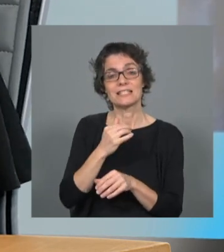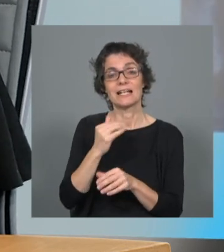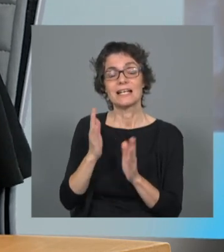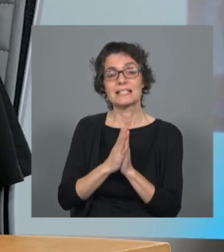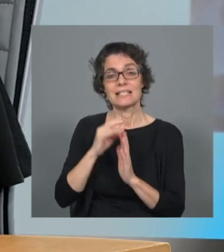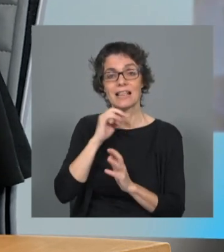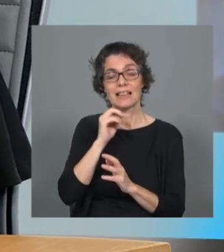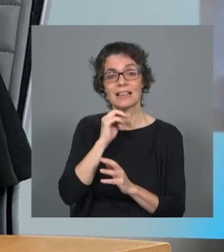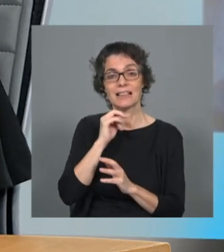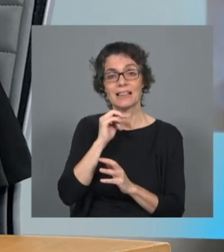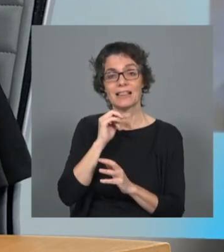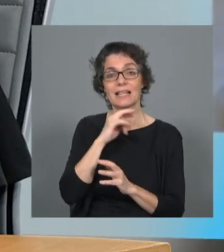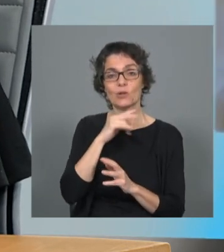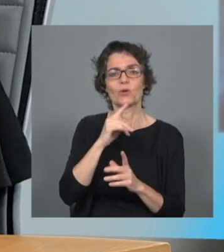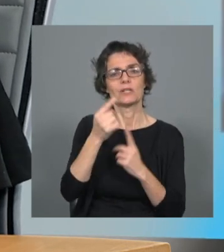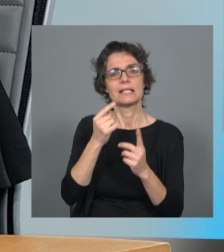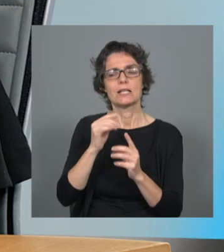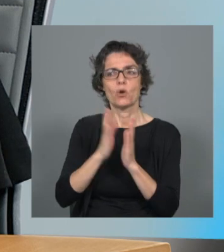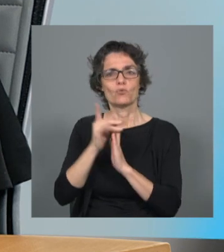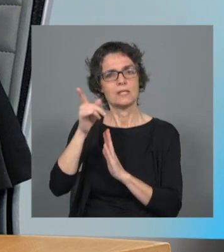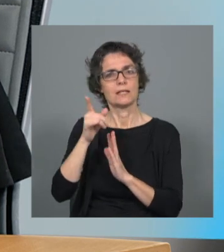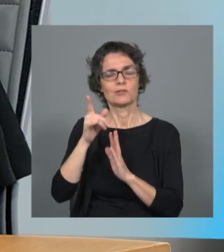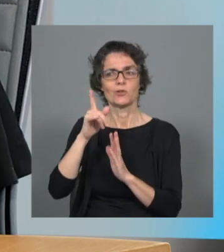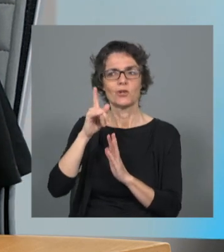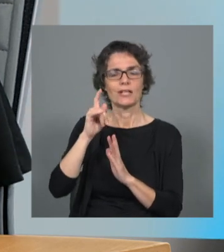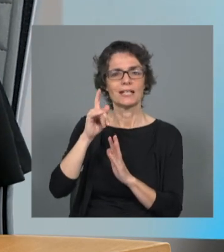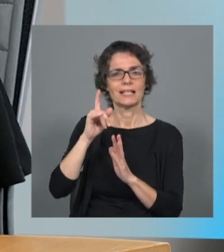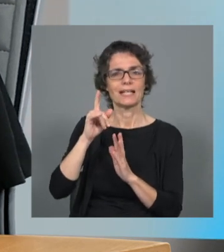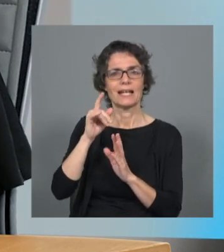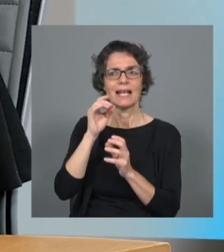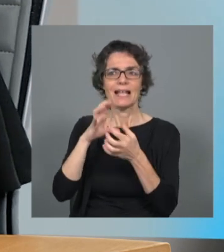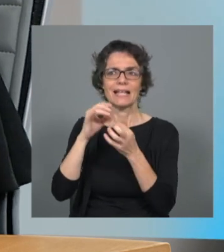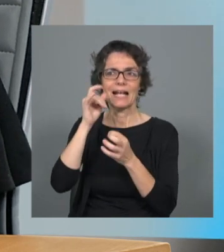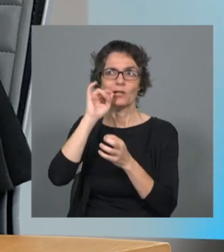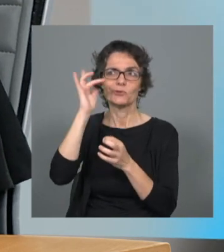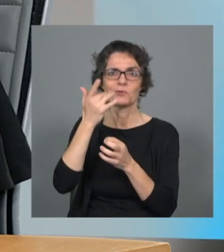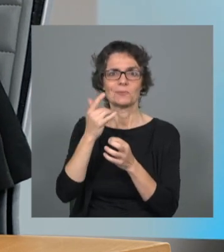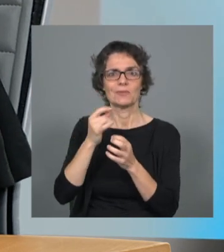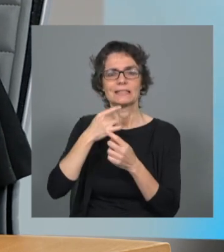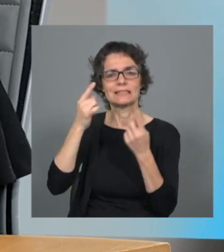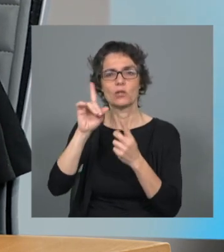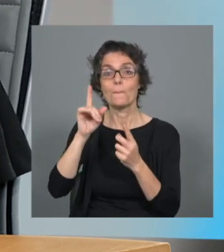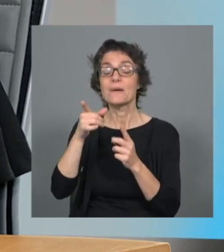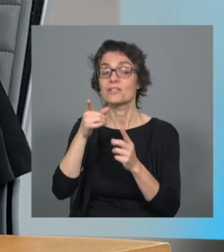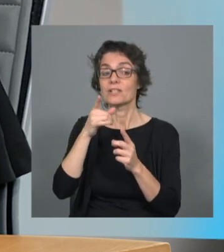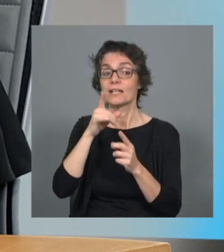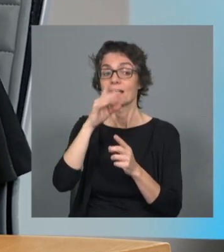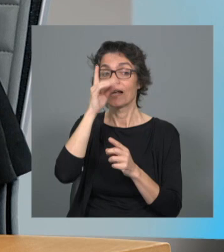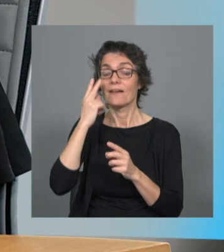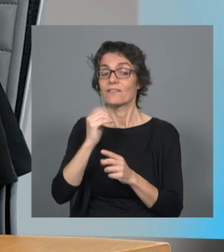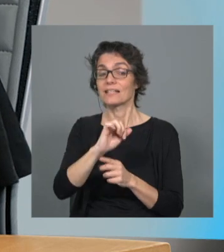muito citado pela parte da ecologia, mas todos os seus sermões estão ricos de símbolos tirados